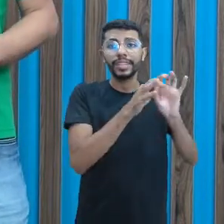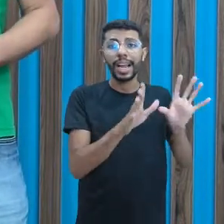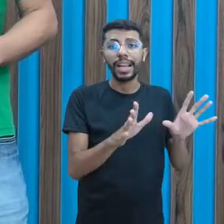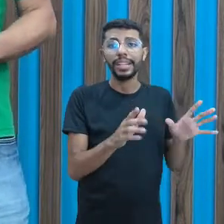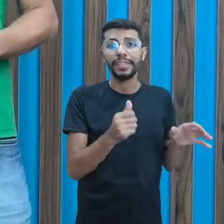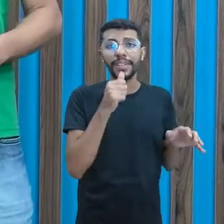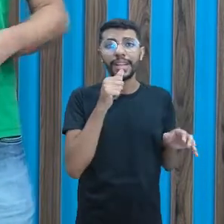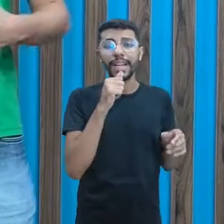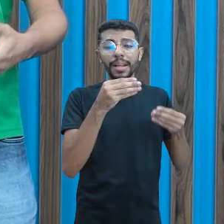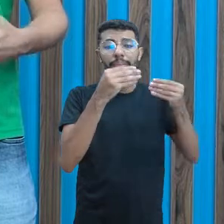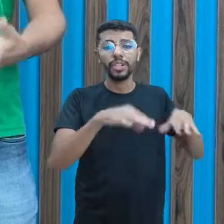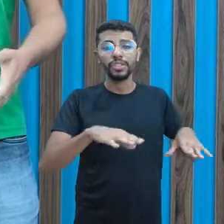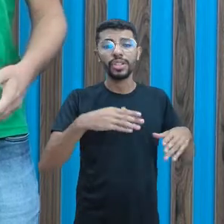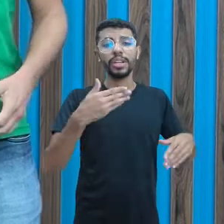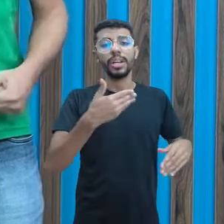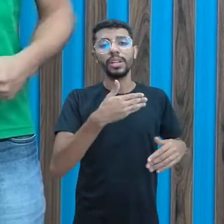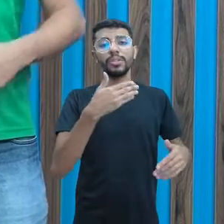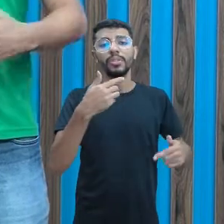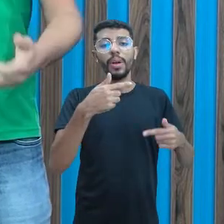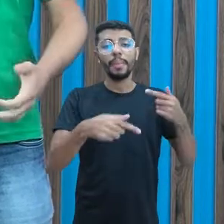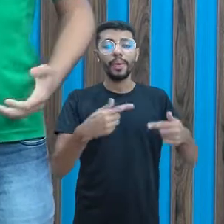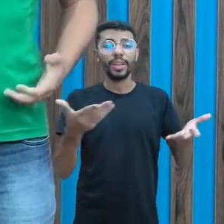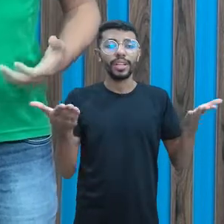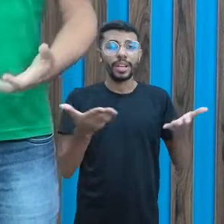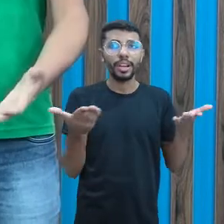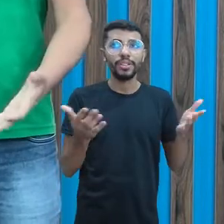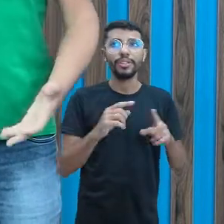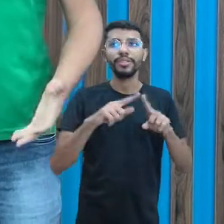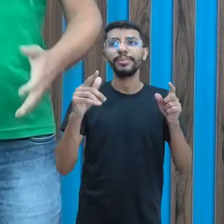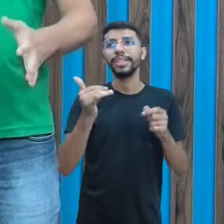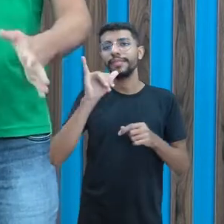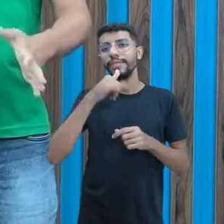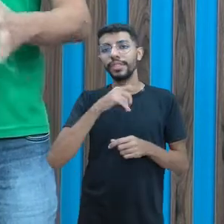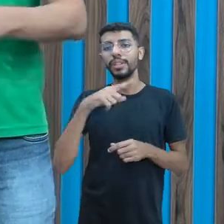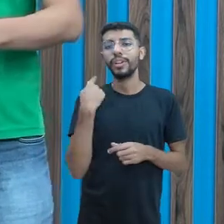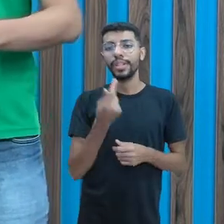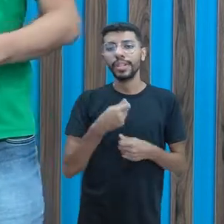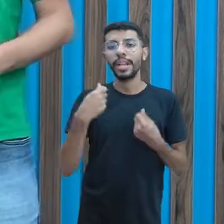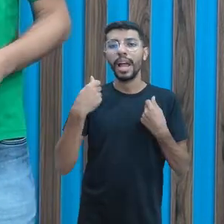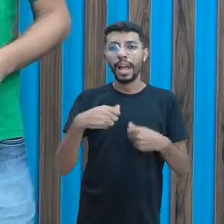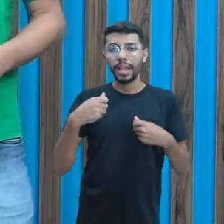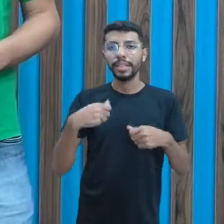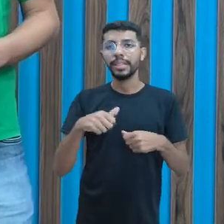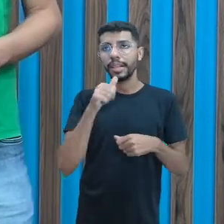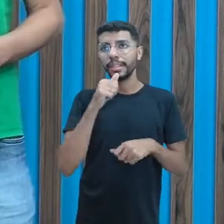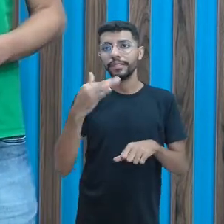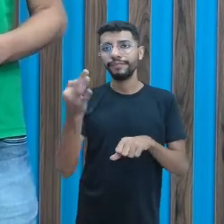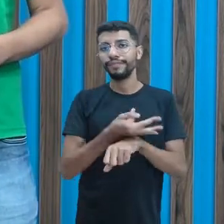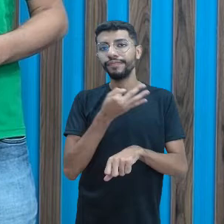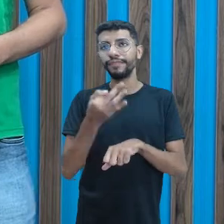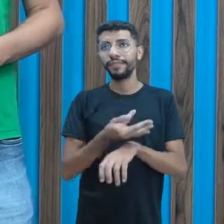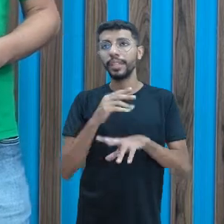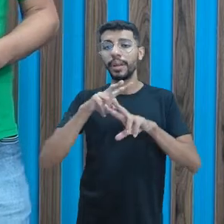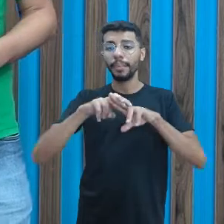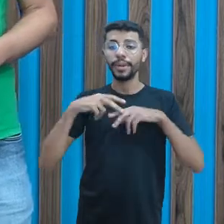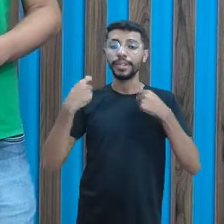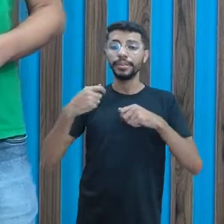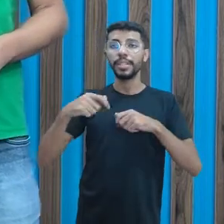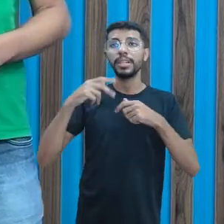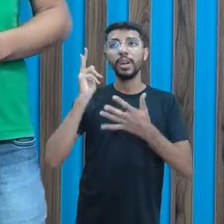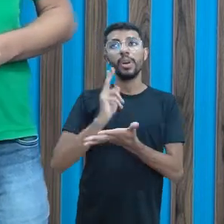Então, infelizmente, a gente tem que lidar ainda com esses fantasmas da ditadura, por isso que a gente precisa continuar estudando, tá